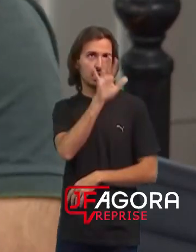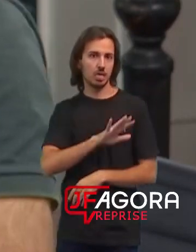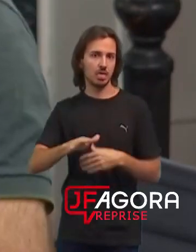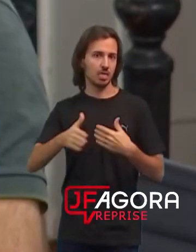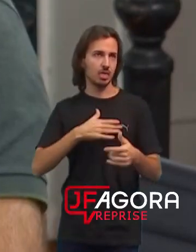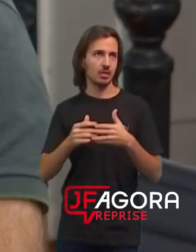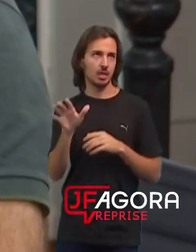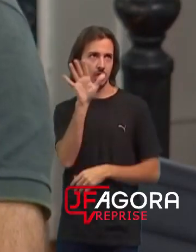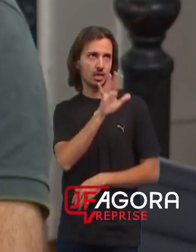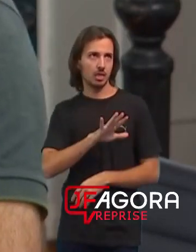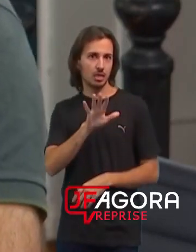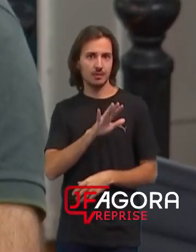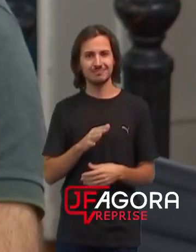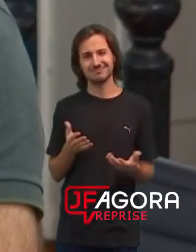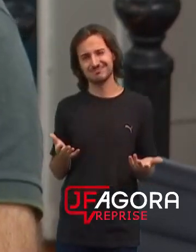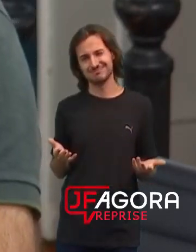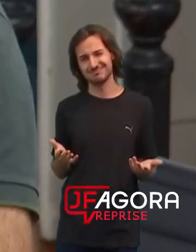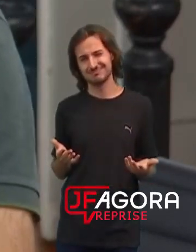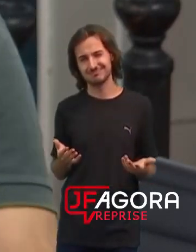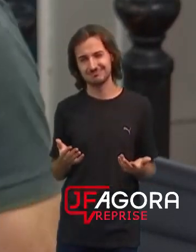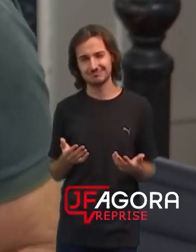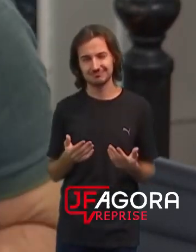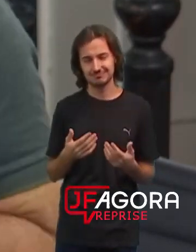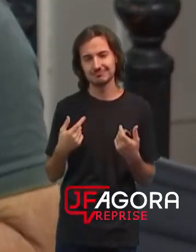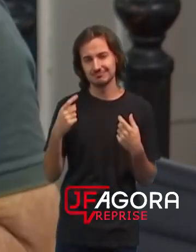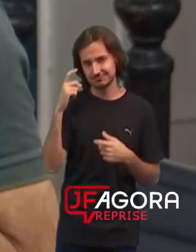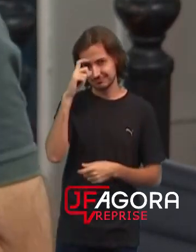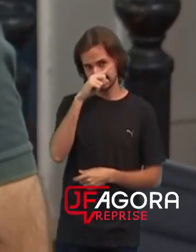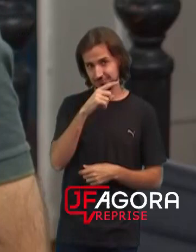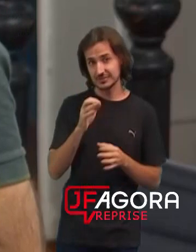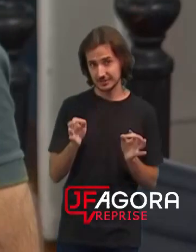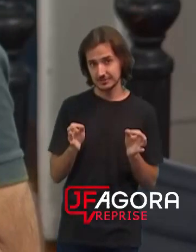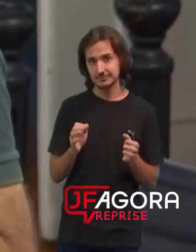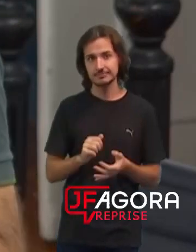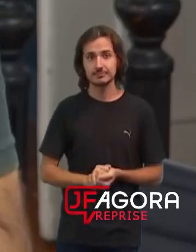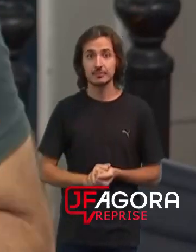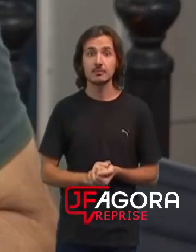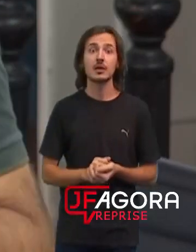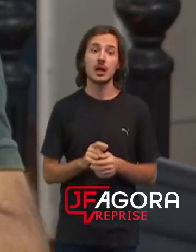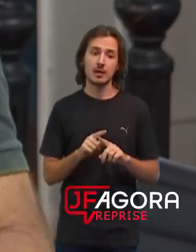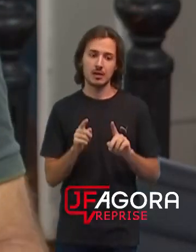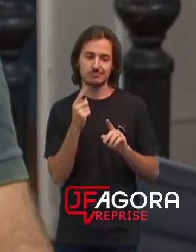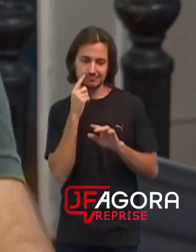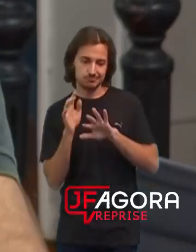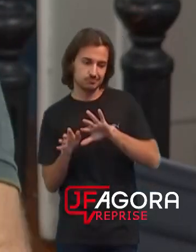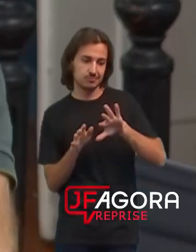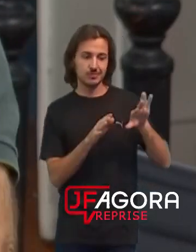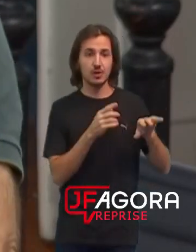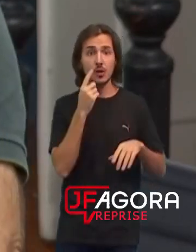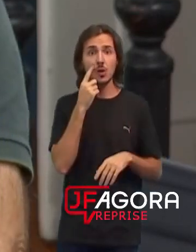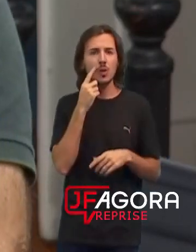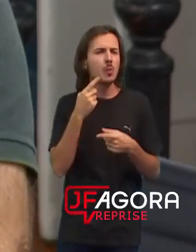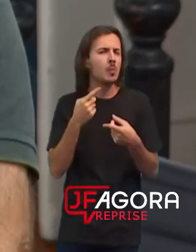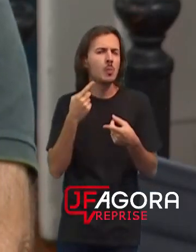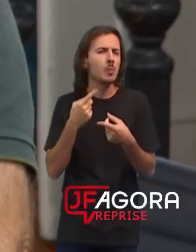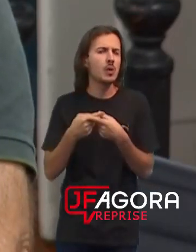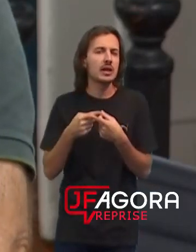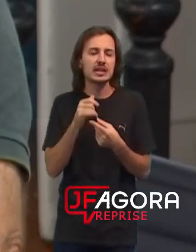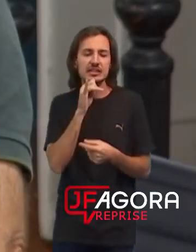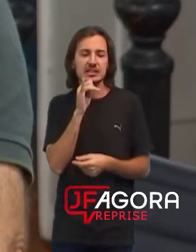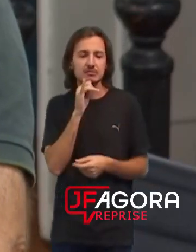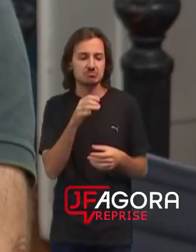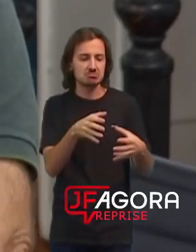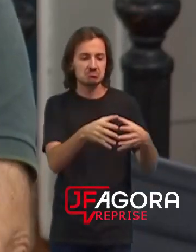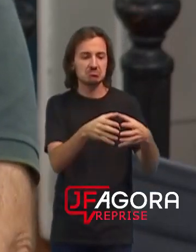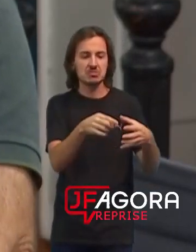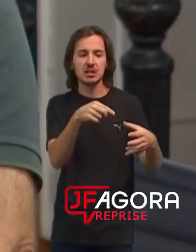mesmo balaio, é complicado. Agora, em contrapartida, por que que não aciona realmente a Polícia Federal, aciona